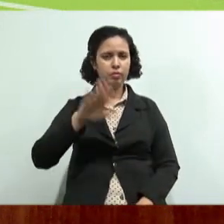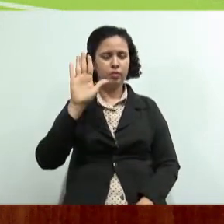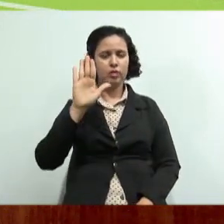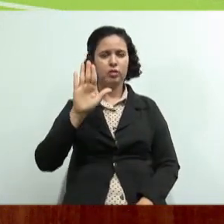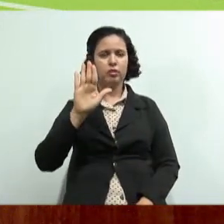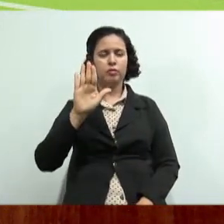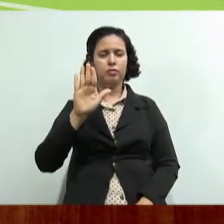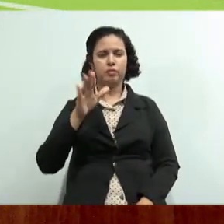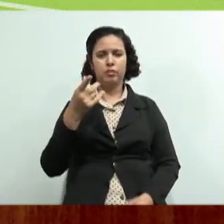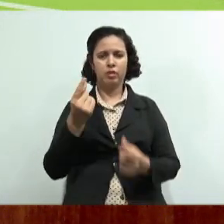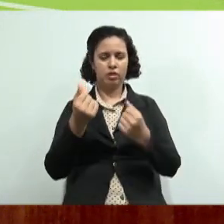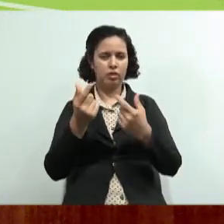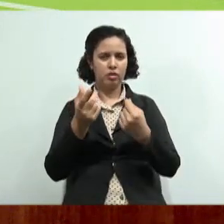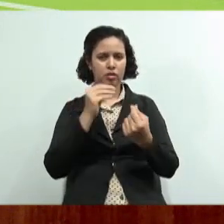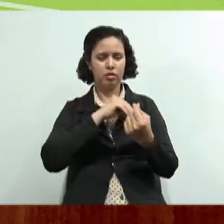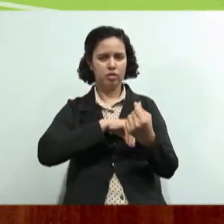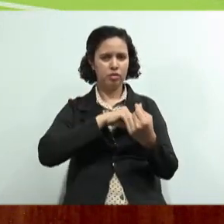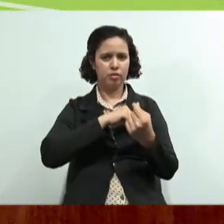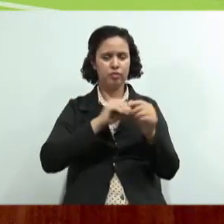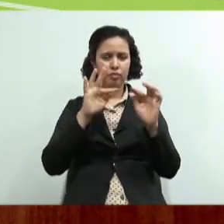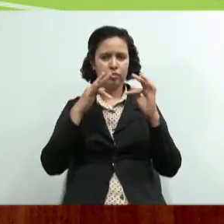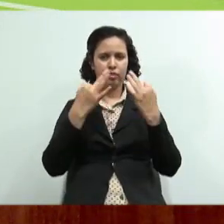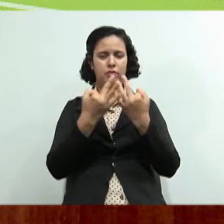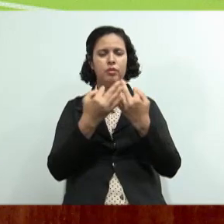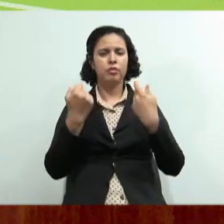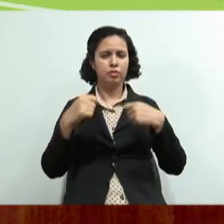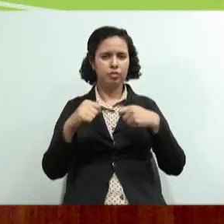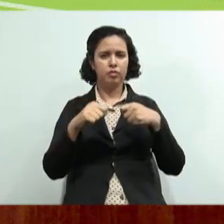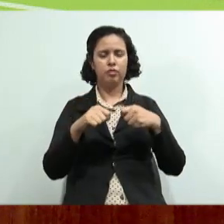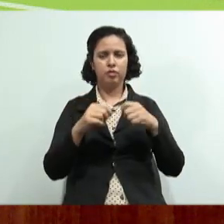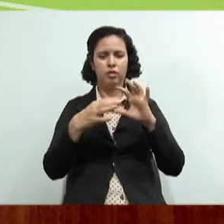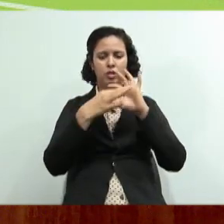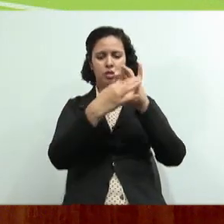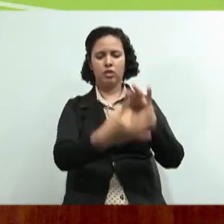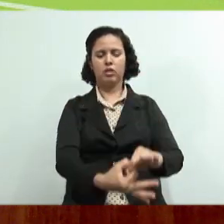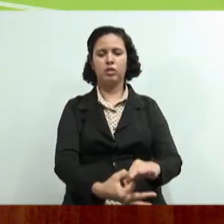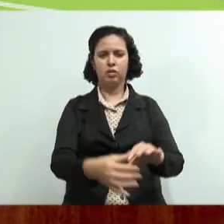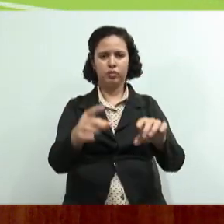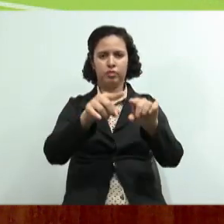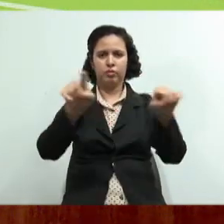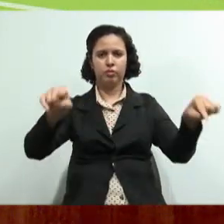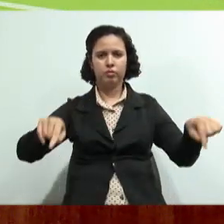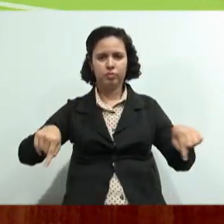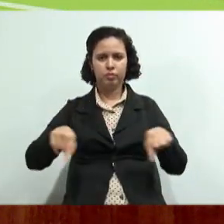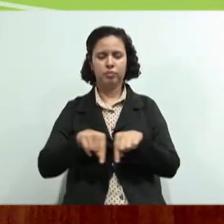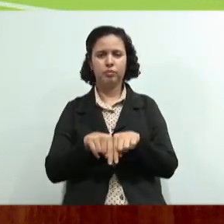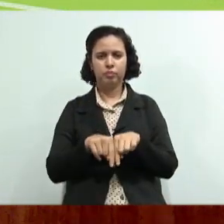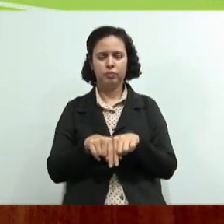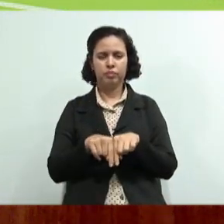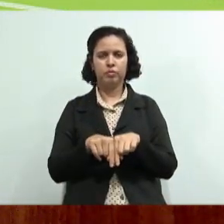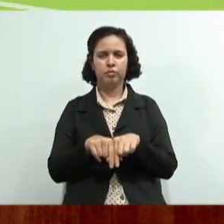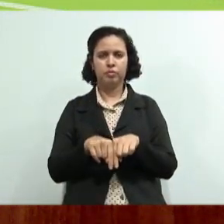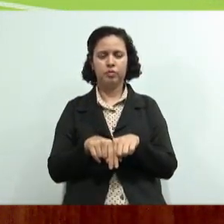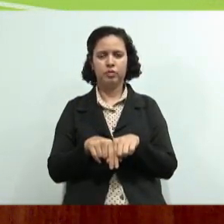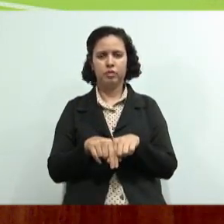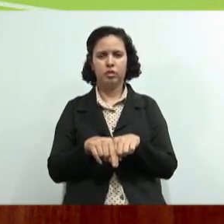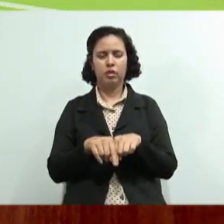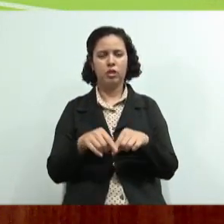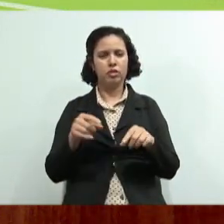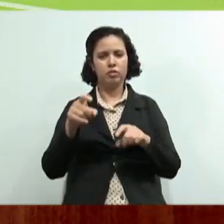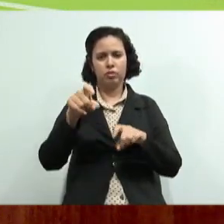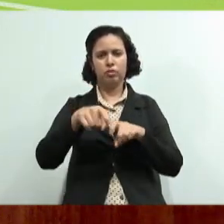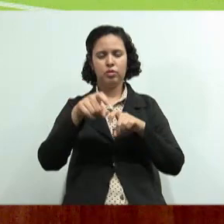da renda da família deve vir da propriedade e não a família ter um sítio só para lazer, aí